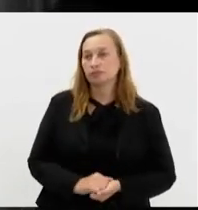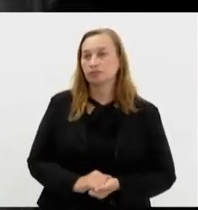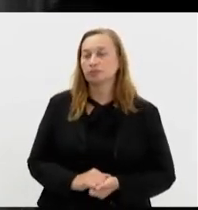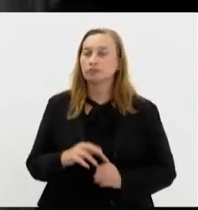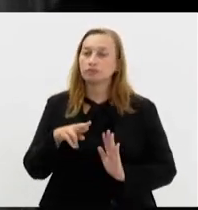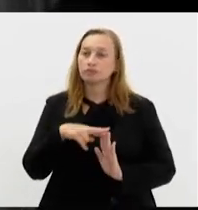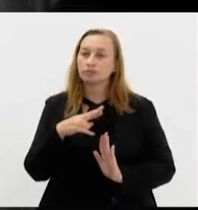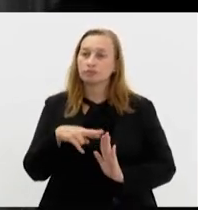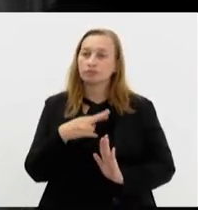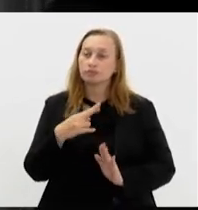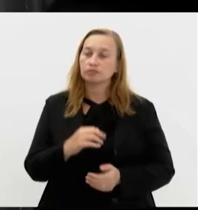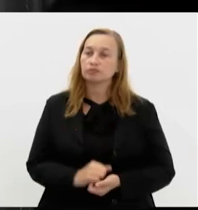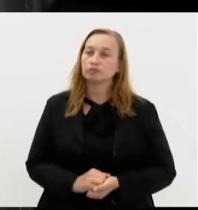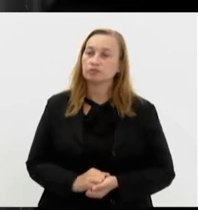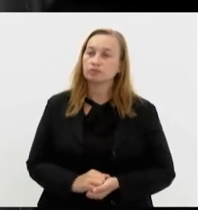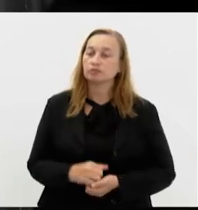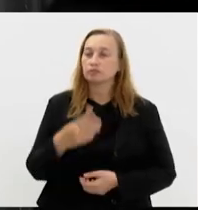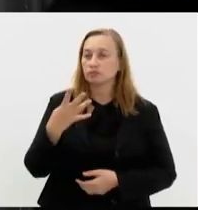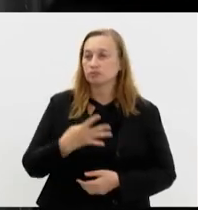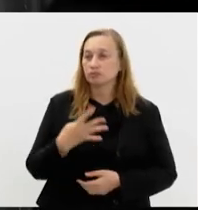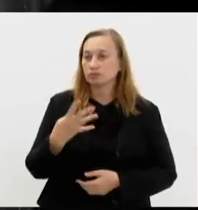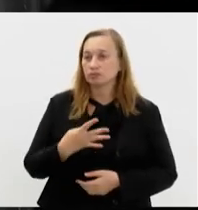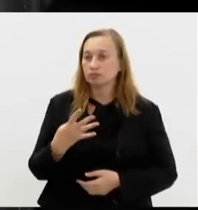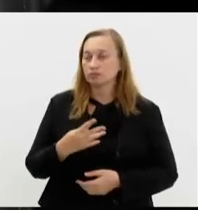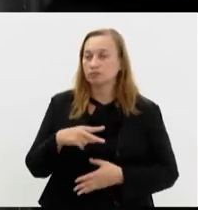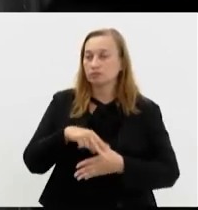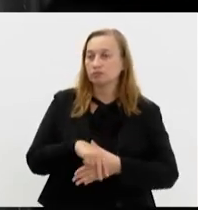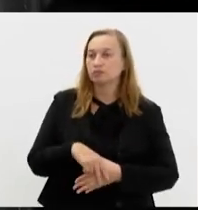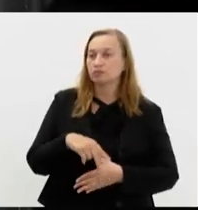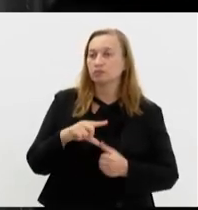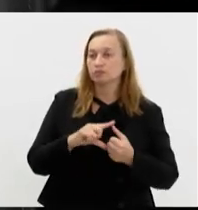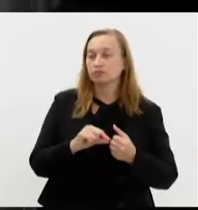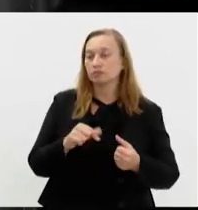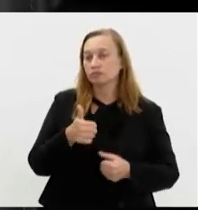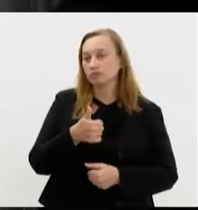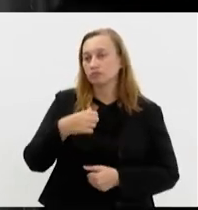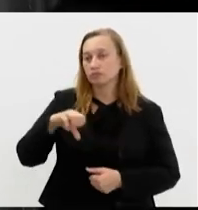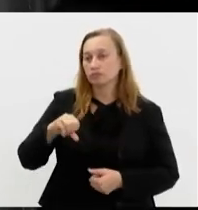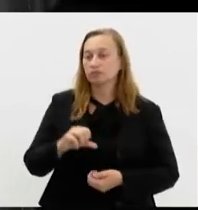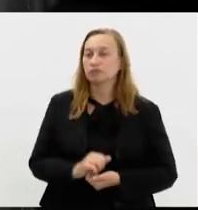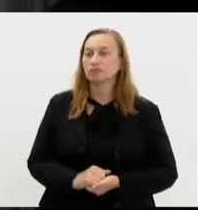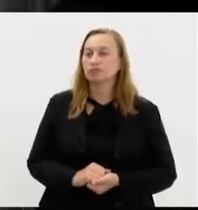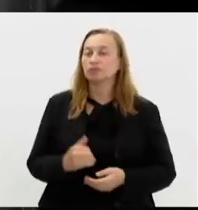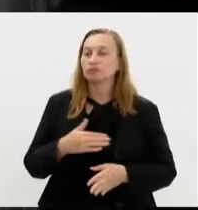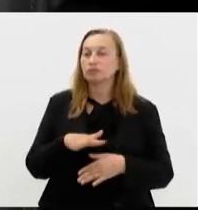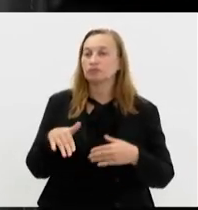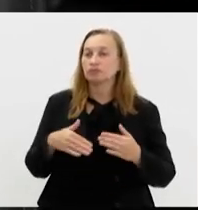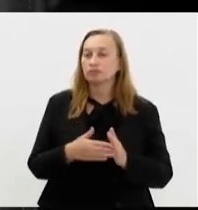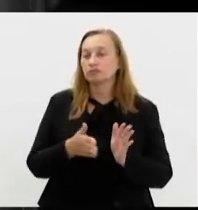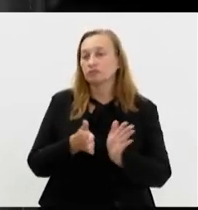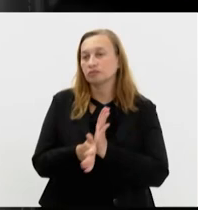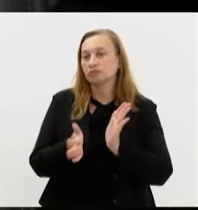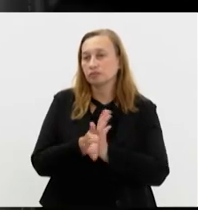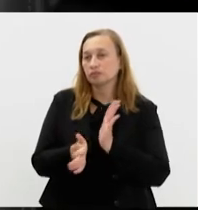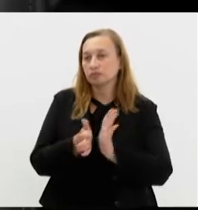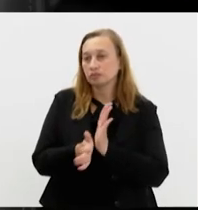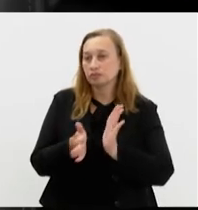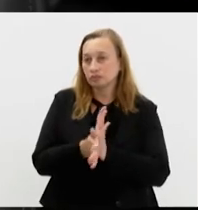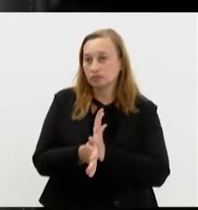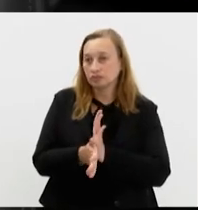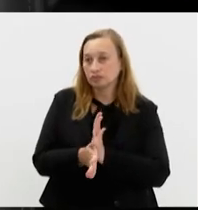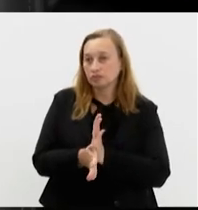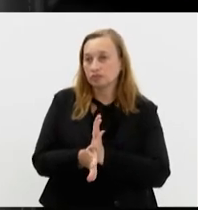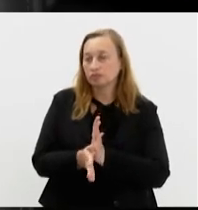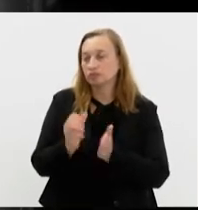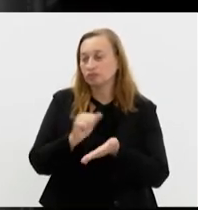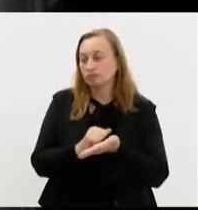resolução no quarto inciso do artigo 19 que todos os gastos envolv vendo essas